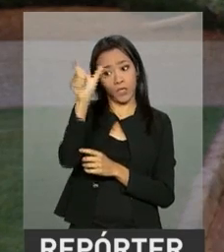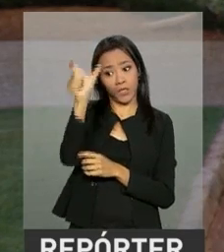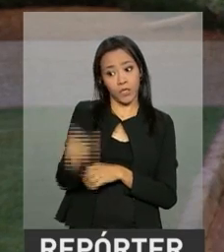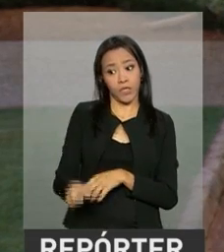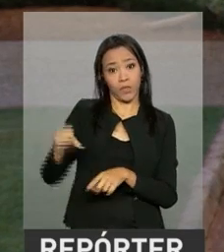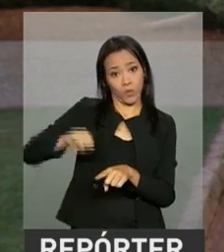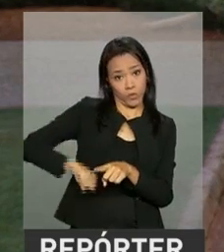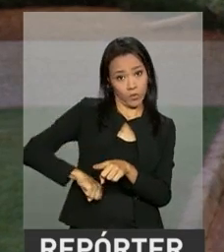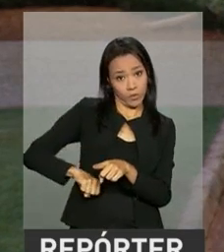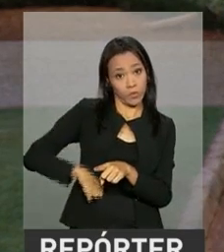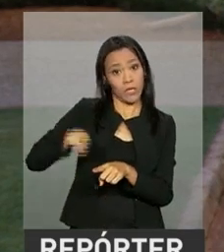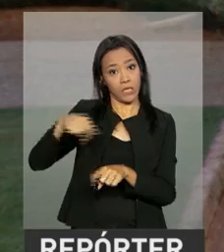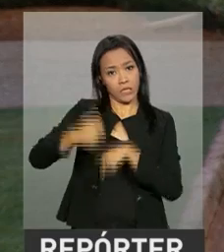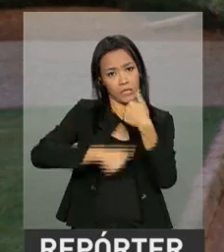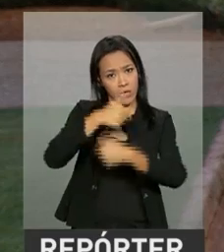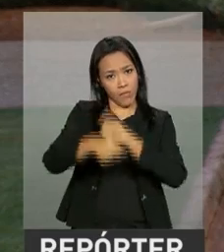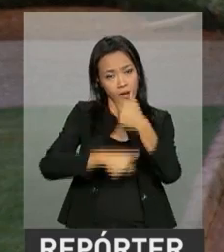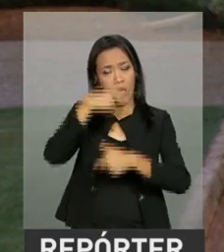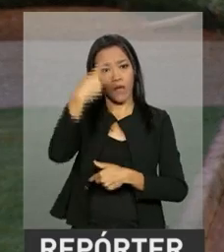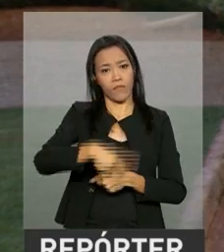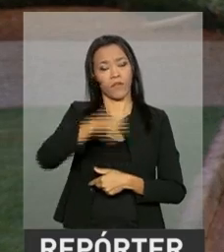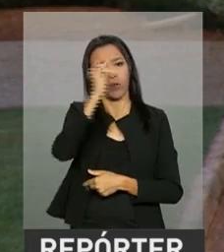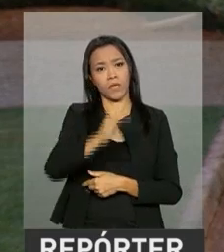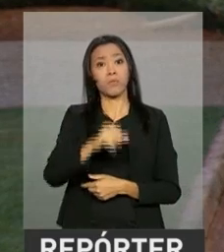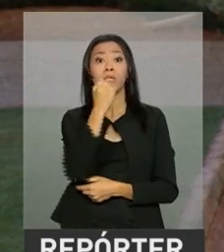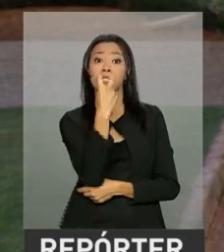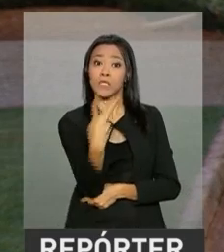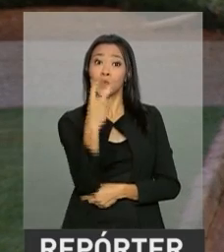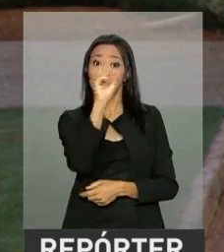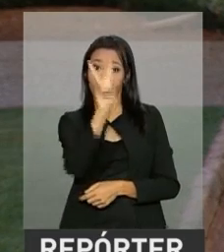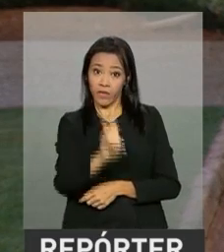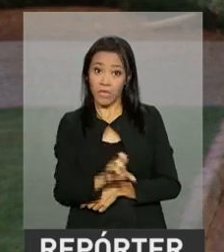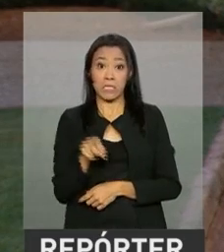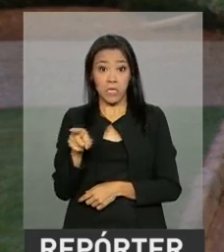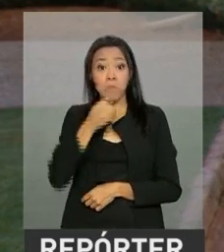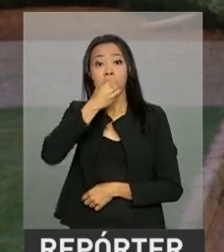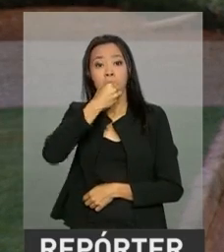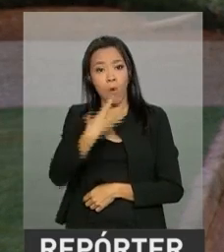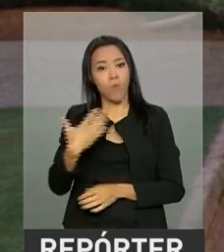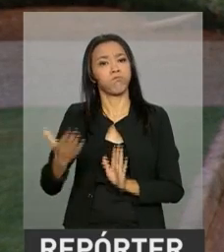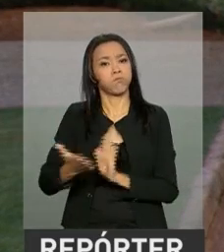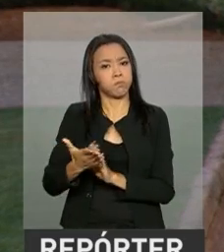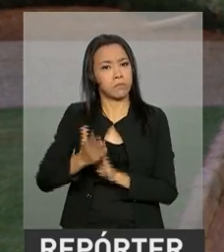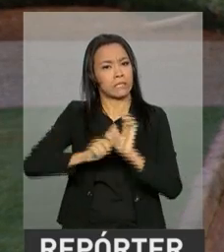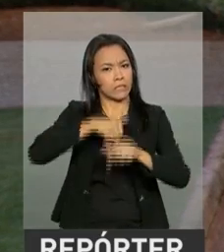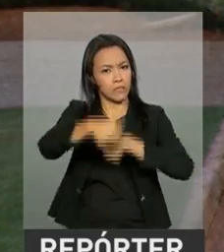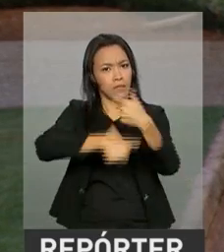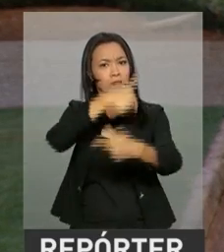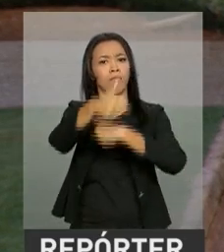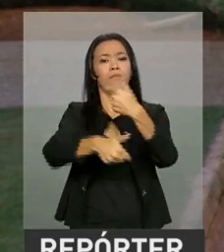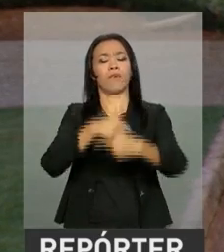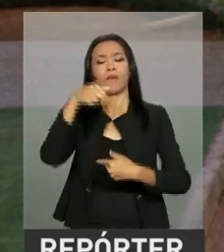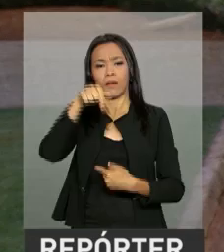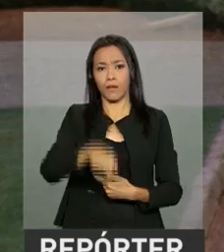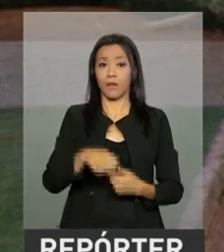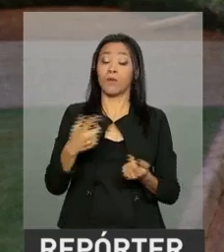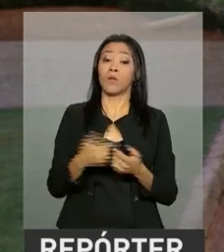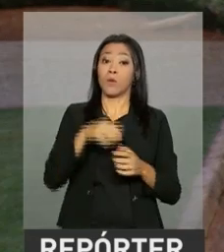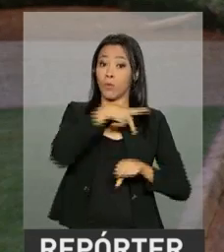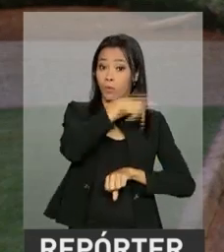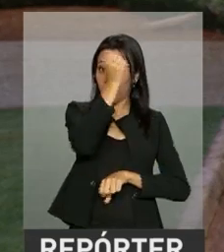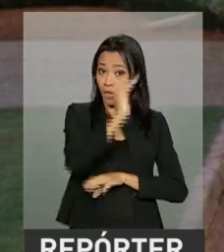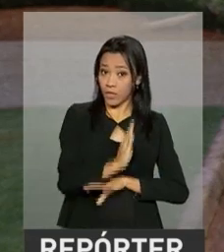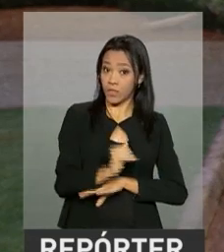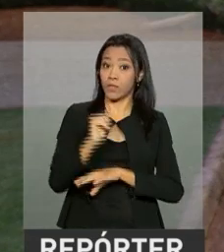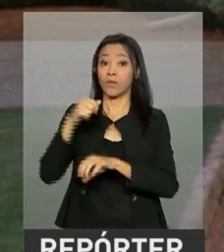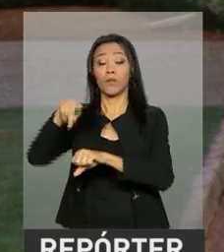Kyriakos Amirides servia no Brasil pela segunda vez e que fazia um grande trabalho no estreitamento das relações entre a Grécia e o